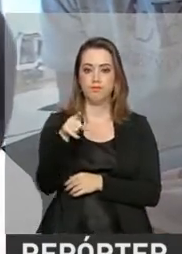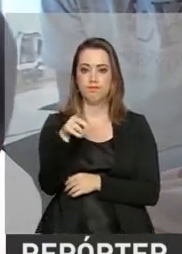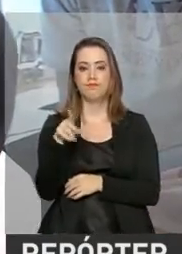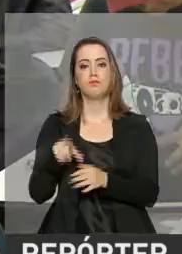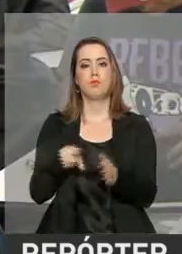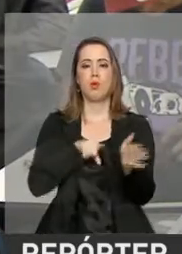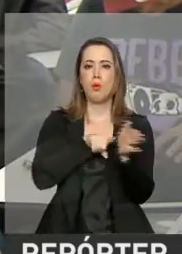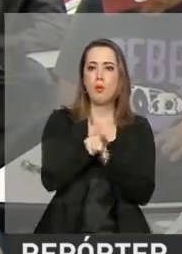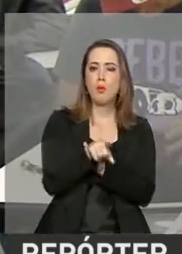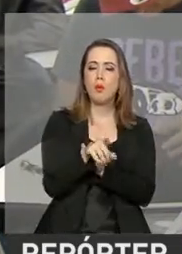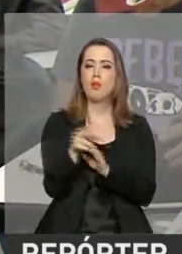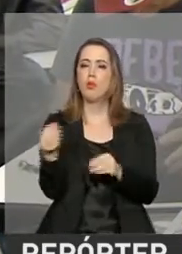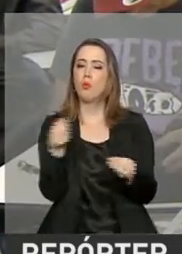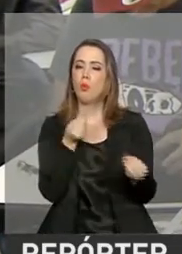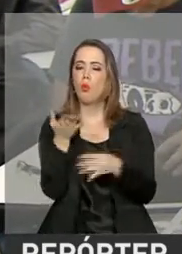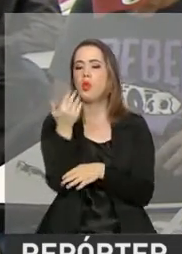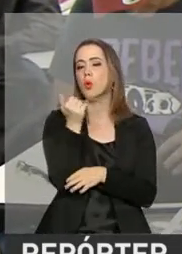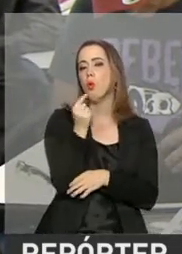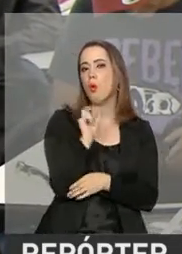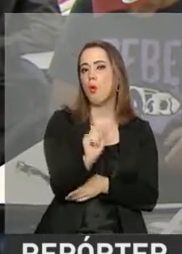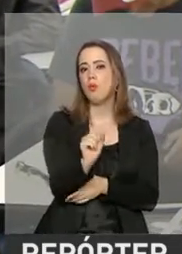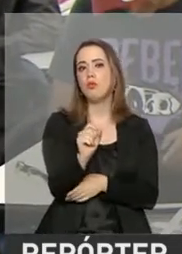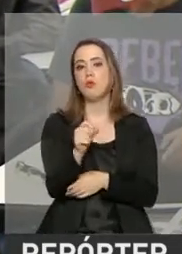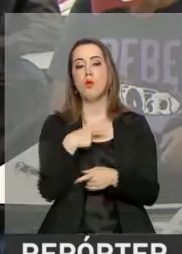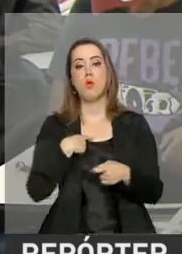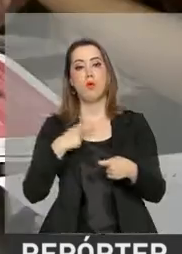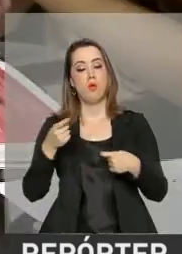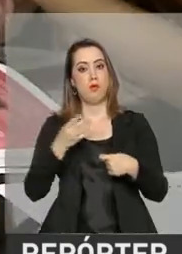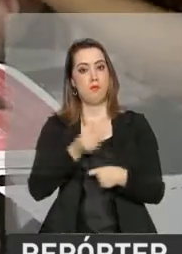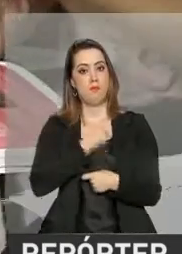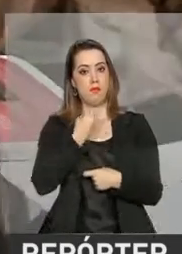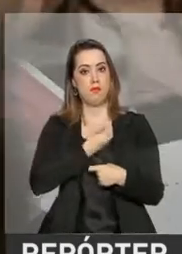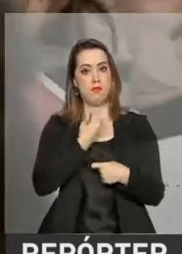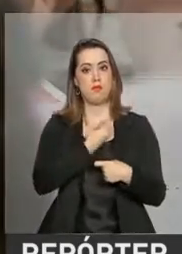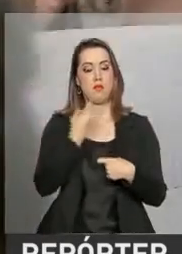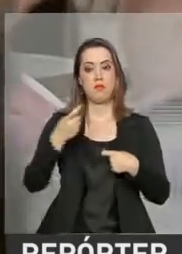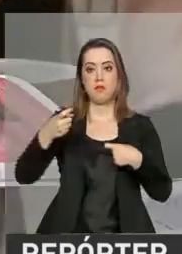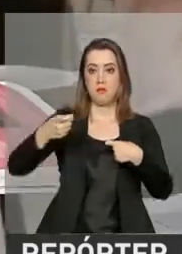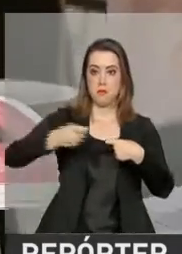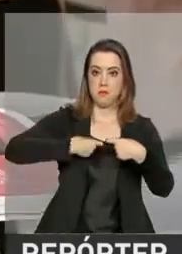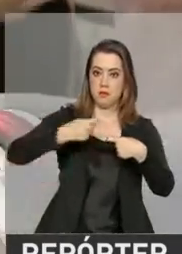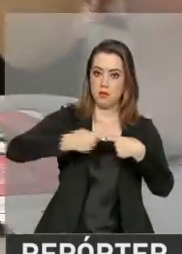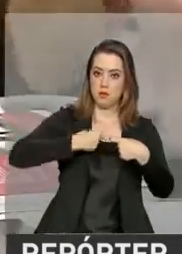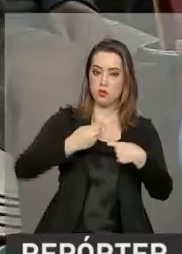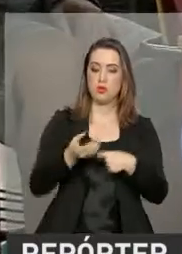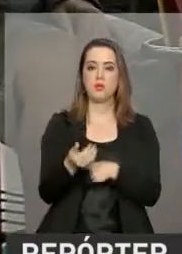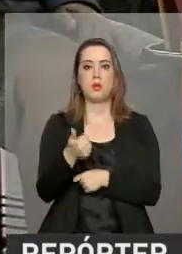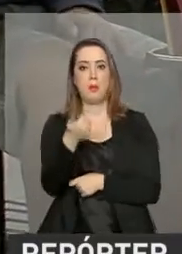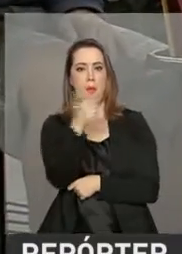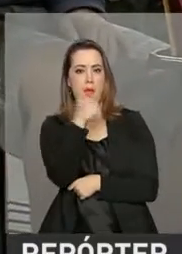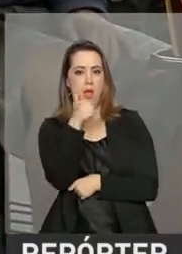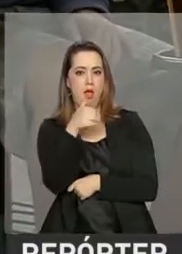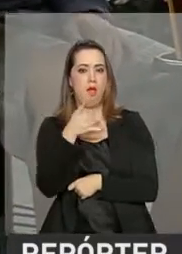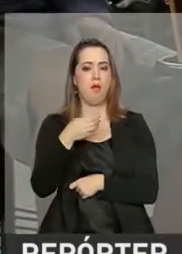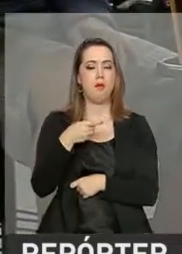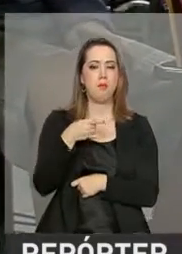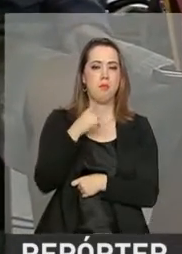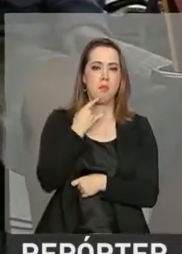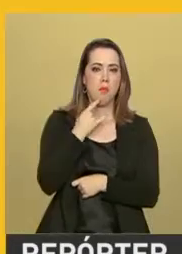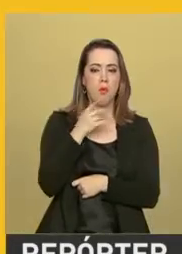itens como hábitos alimentares vida sexual consumo de álcool e outras drogas entre outros